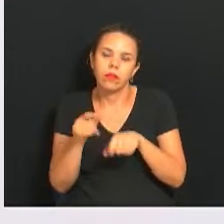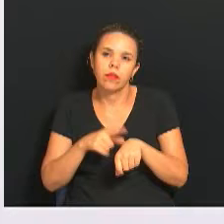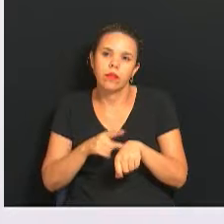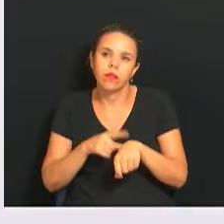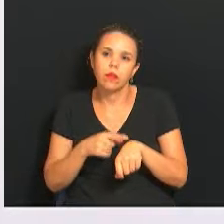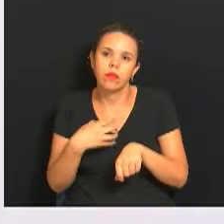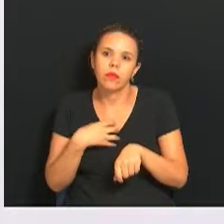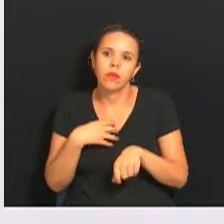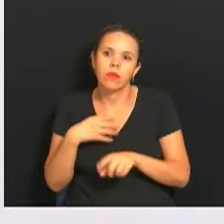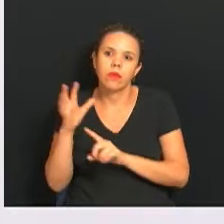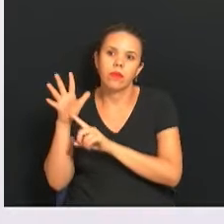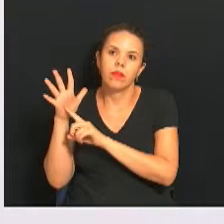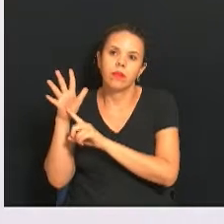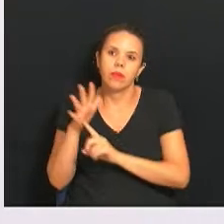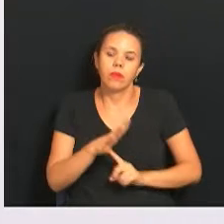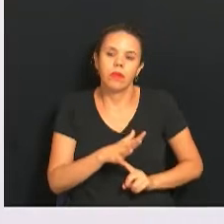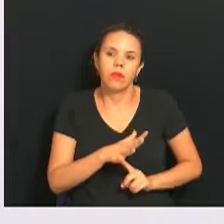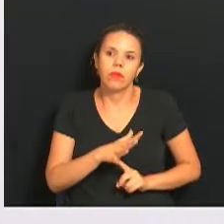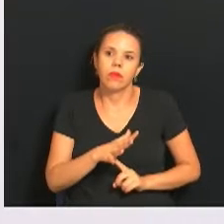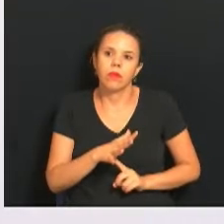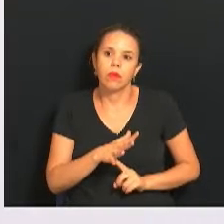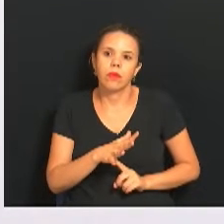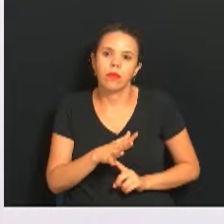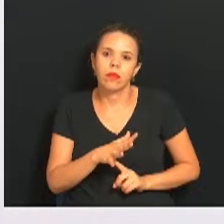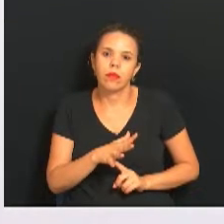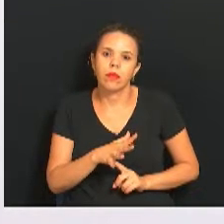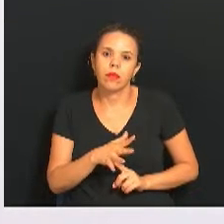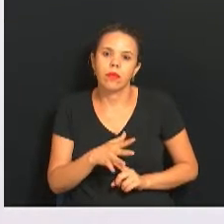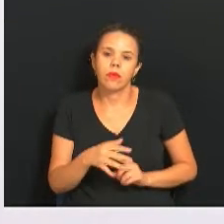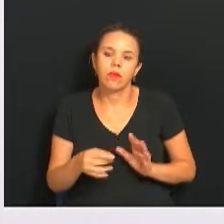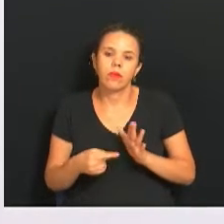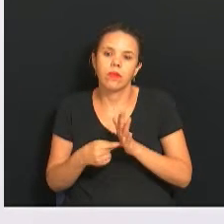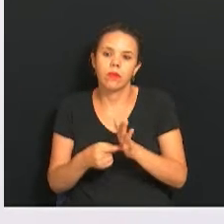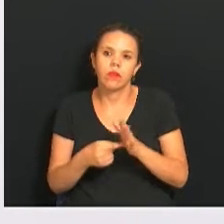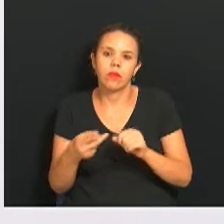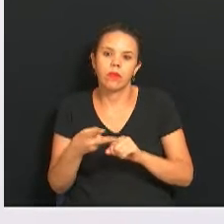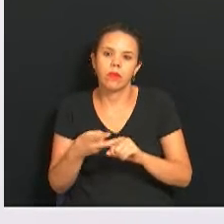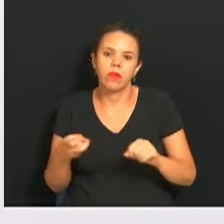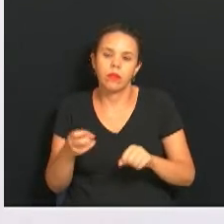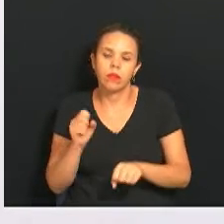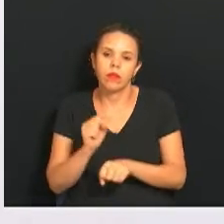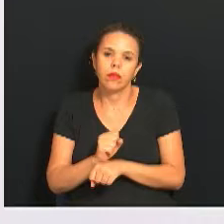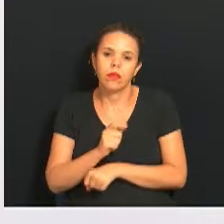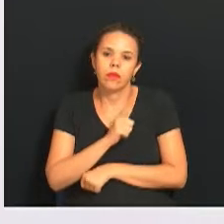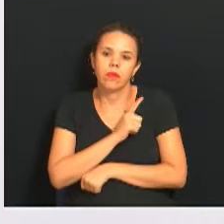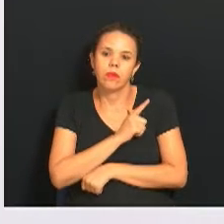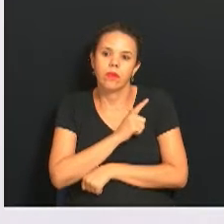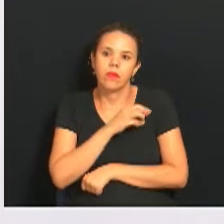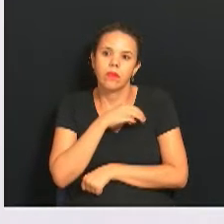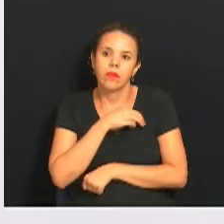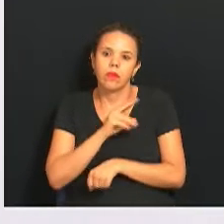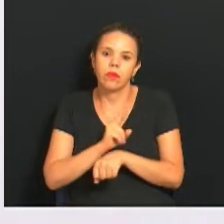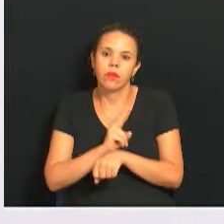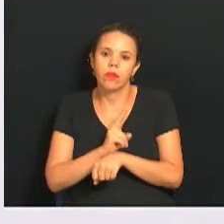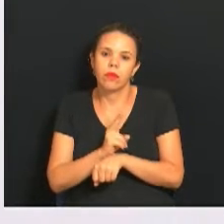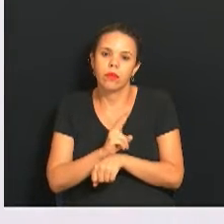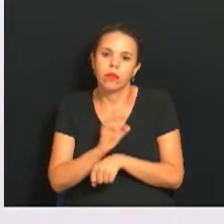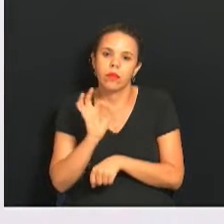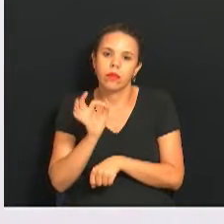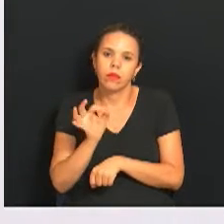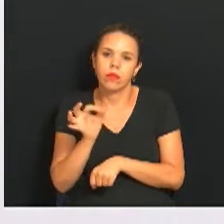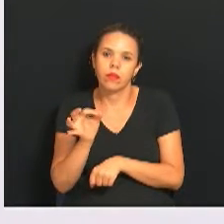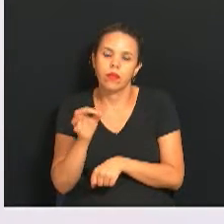sentir ameaçada, imediatamente ela aciona esse aplicativo e a Guarda Municipal, com certeza, estará em poucos